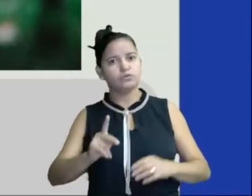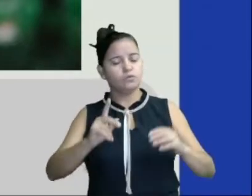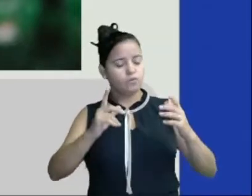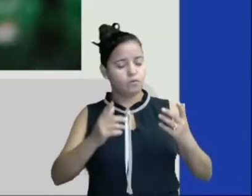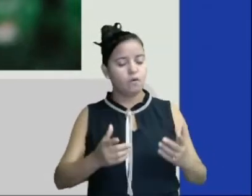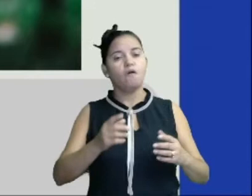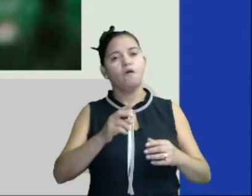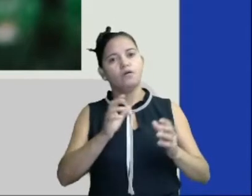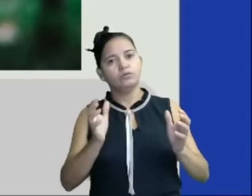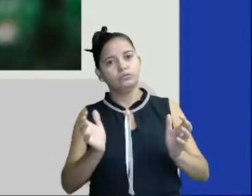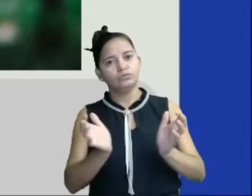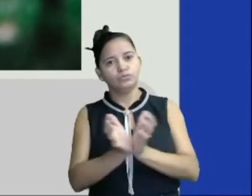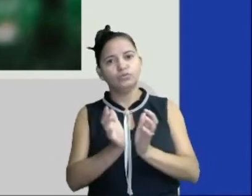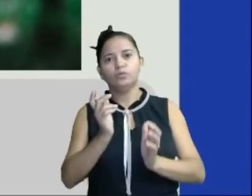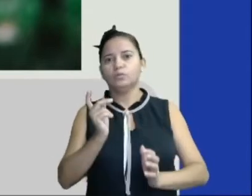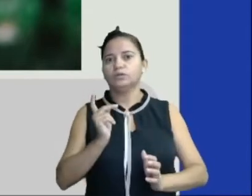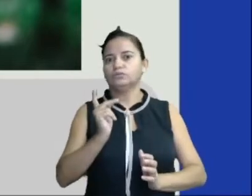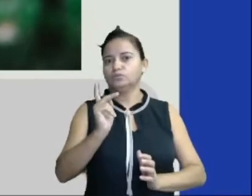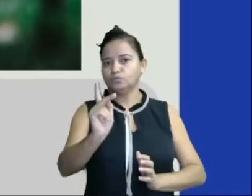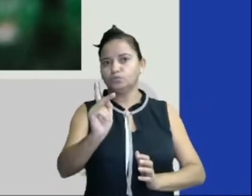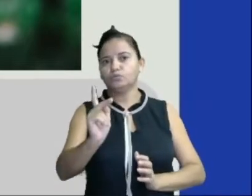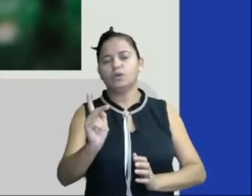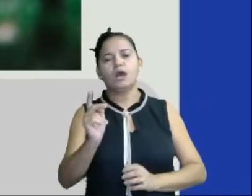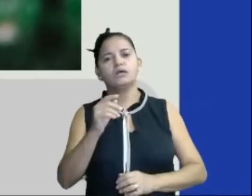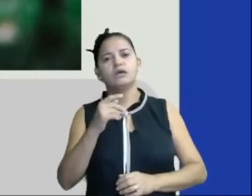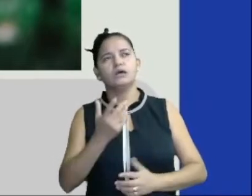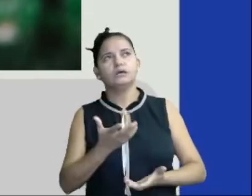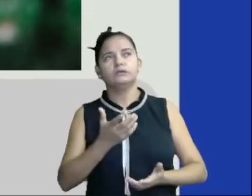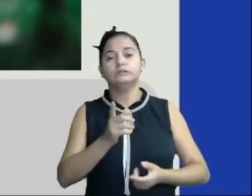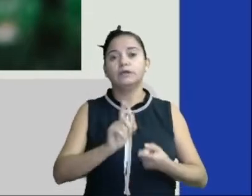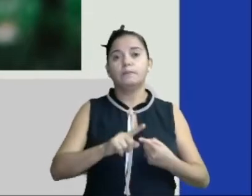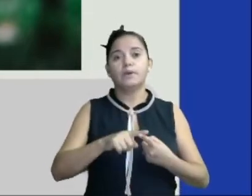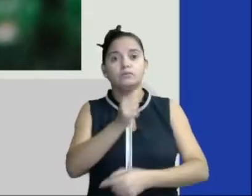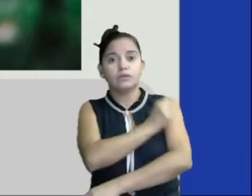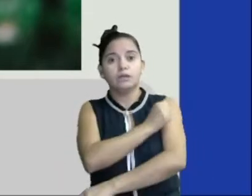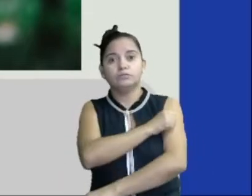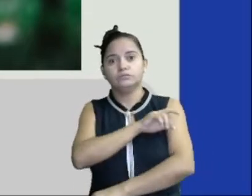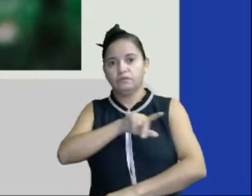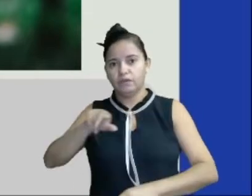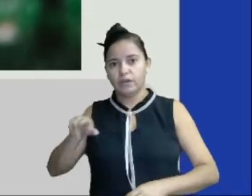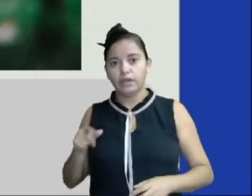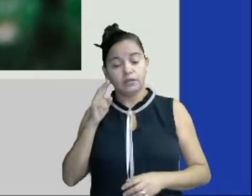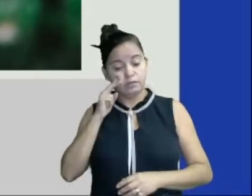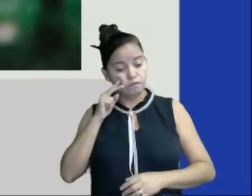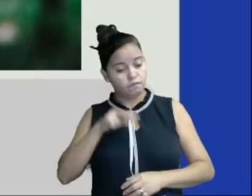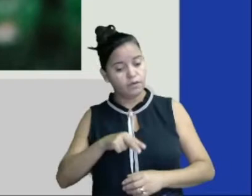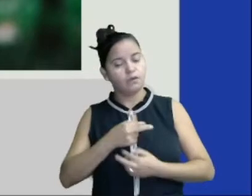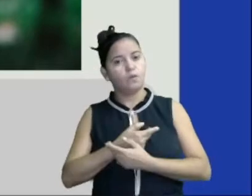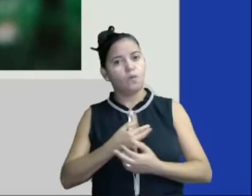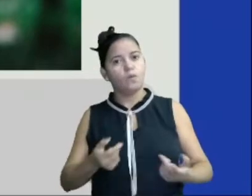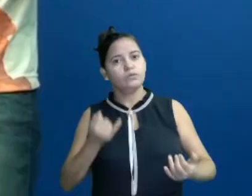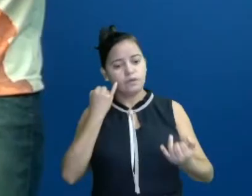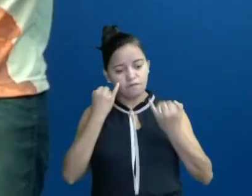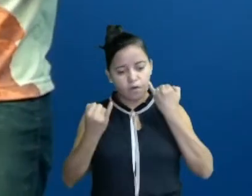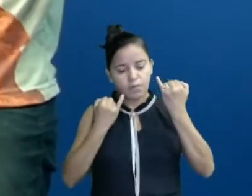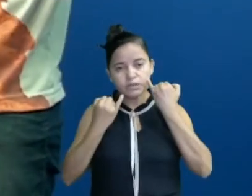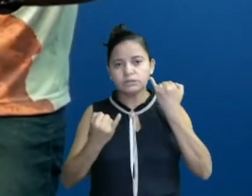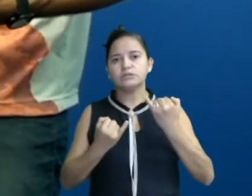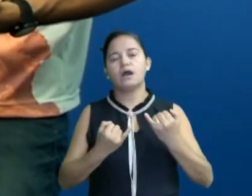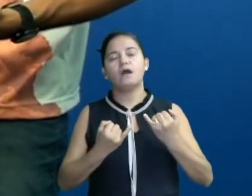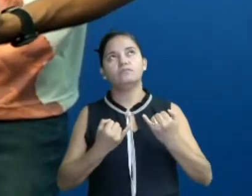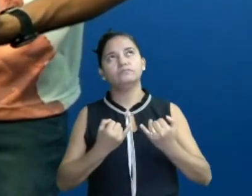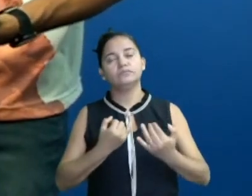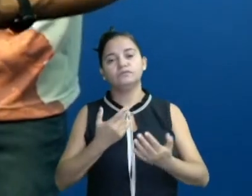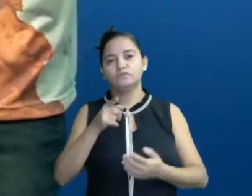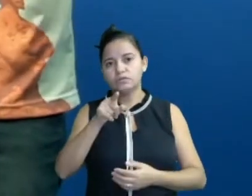WhatsApp da sua turma, para que os seus colegas, tá certo, de turma, também tenham acesso aí a essas informações e as